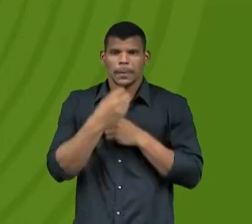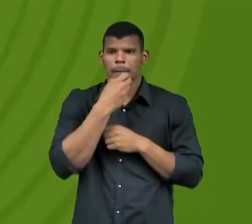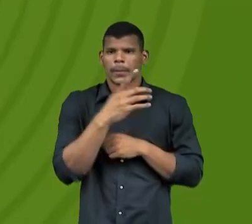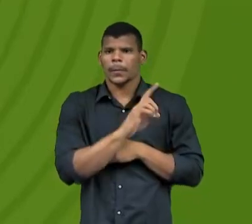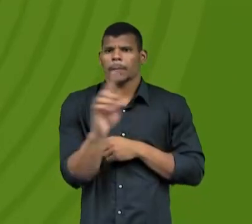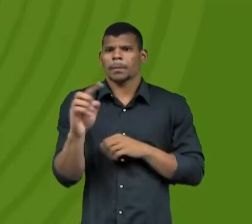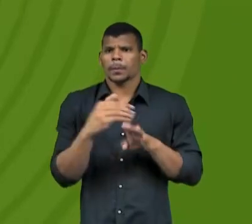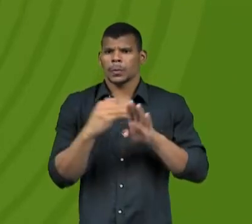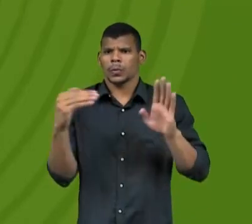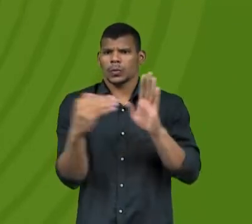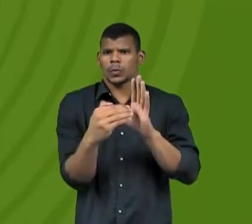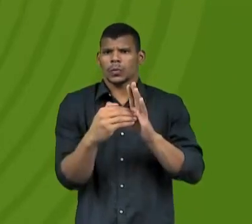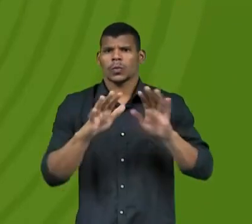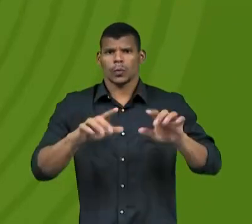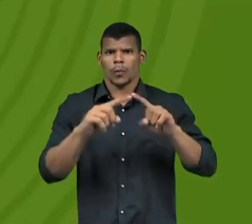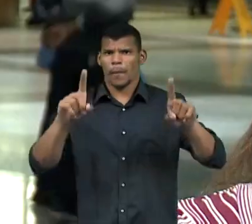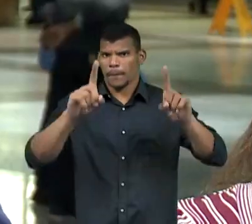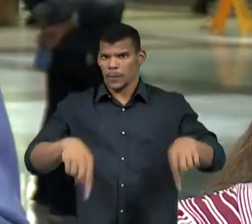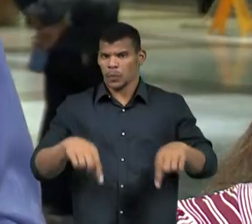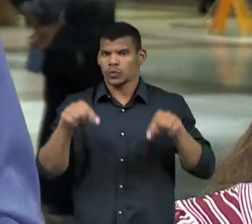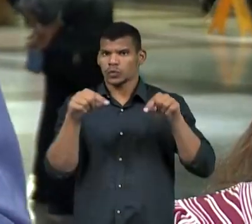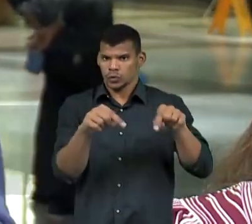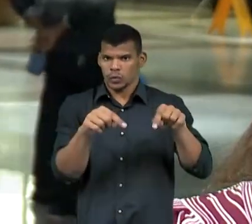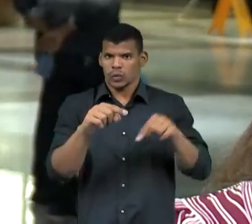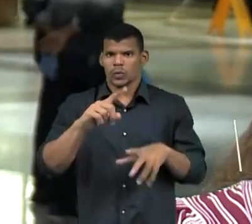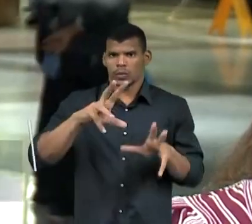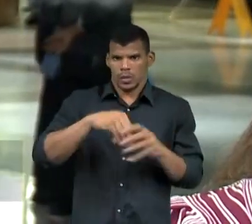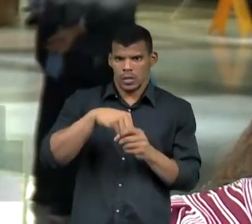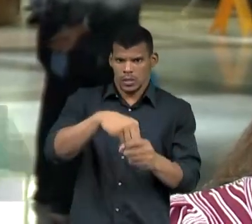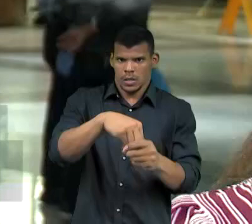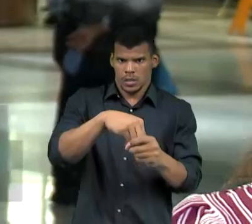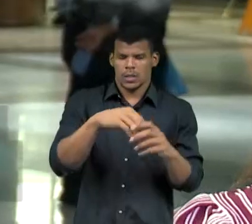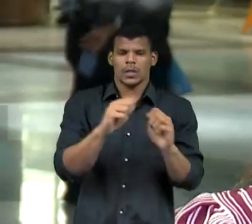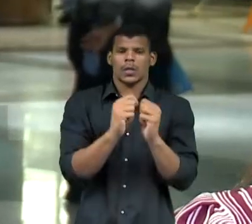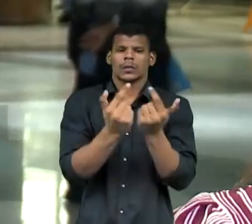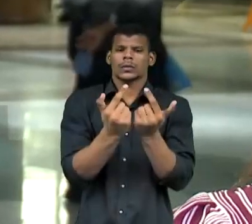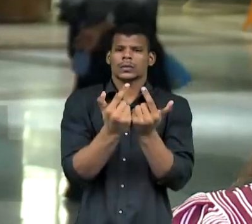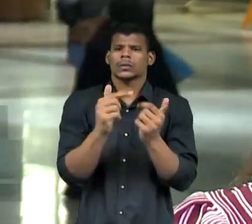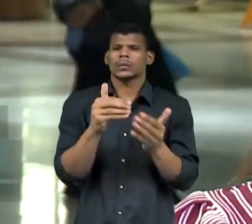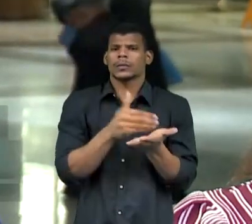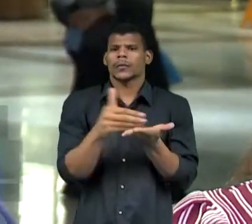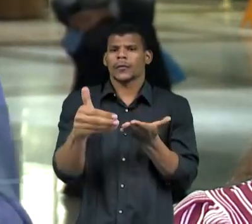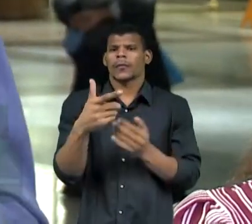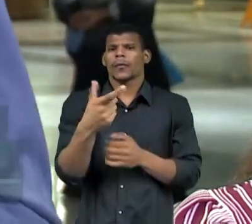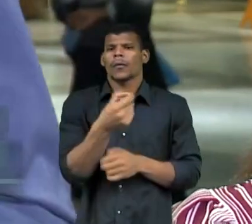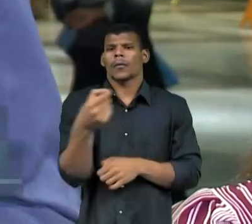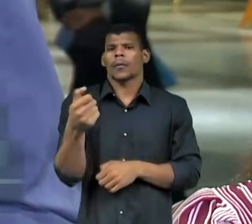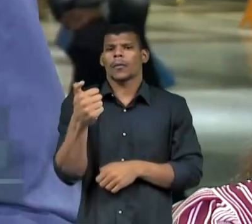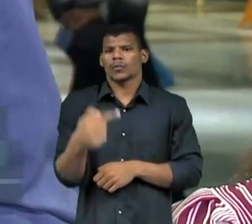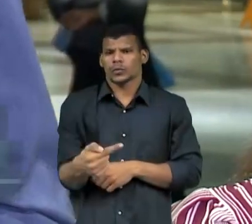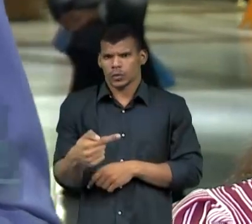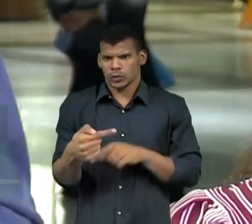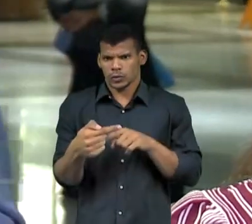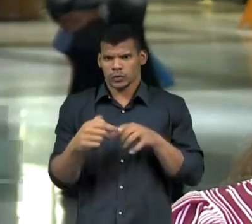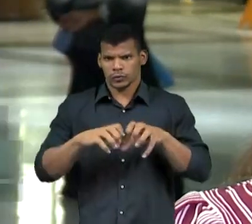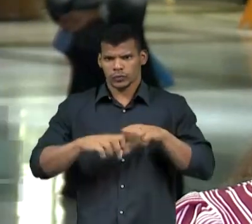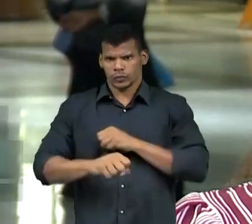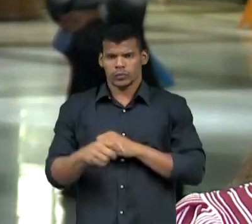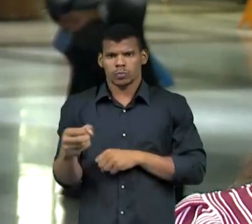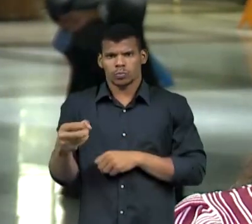O projeto Superação, que funciona aqui na Assembleia desde 2007, já está formando novas